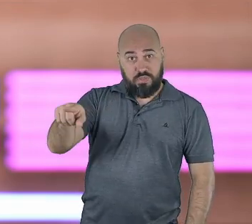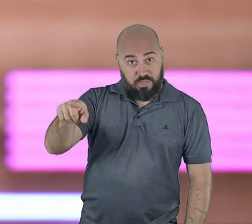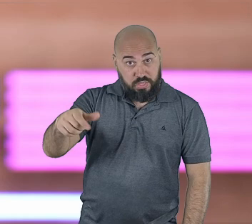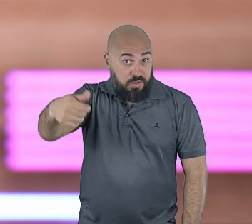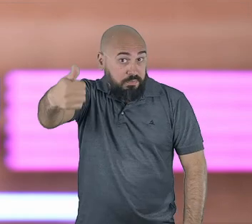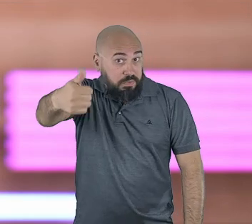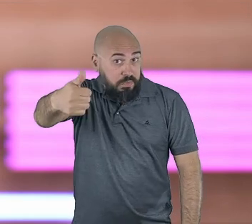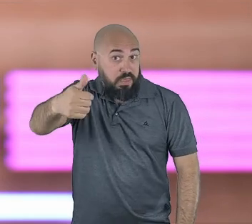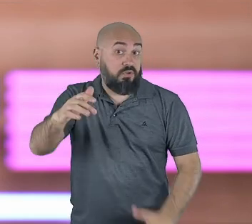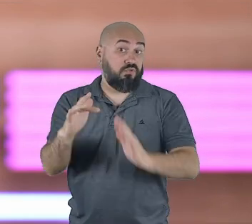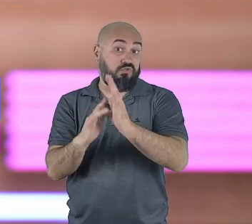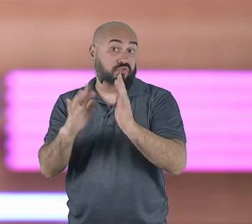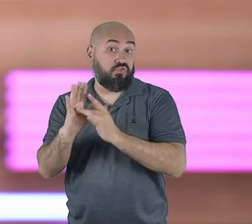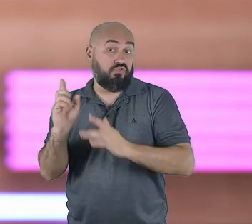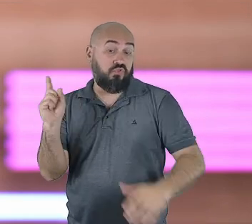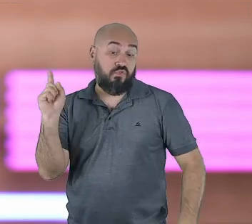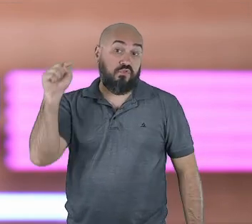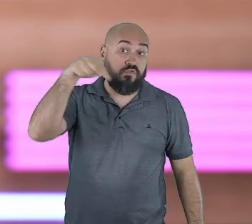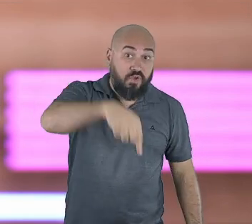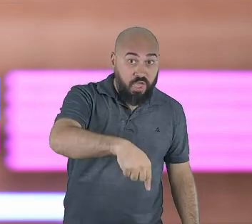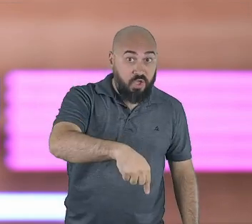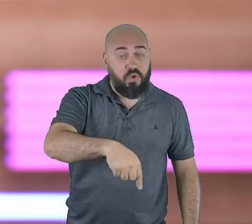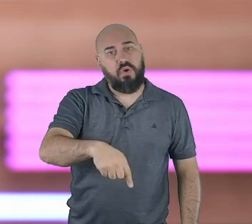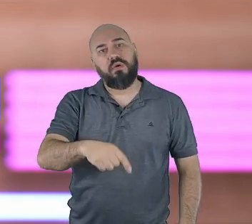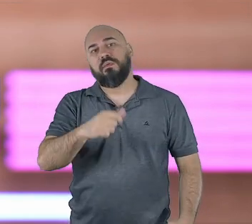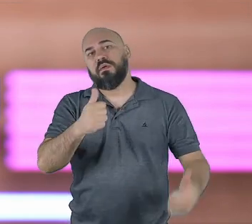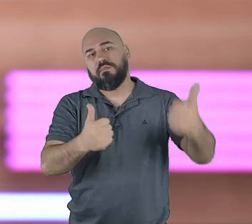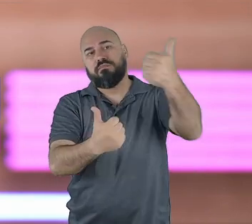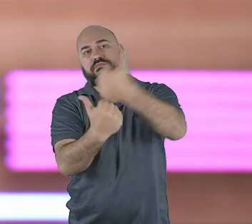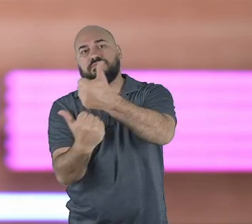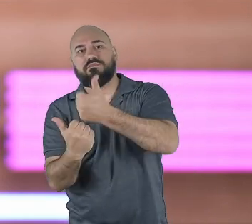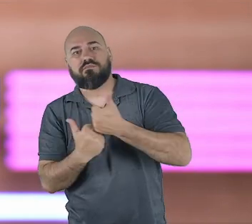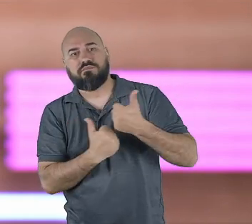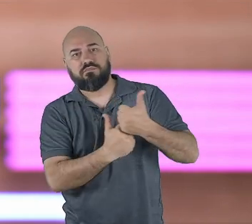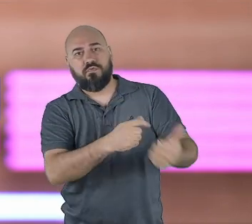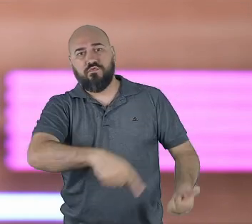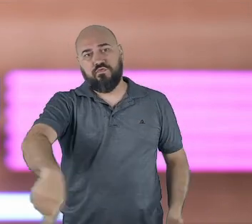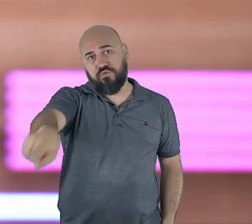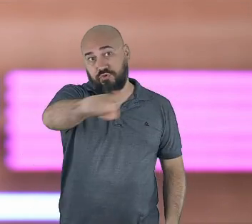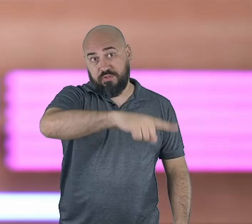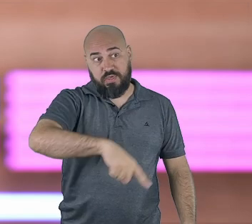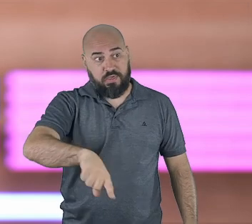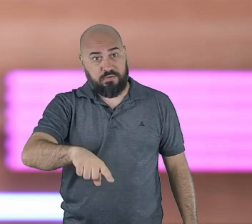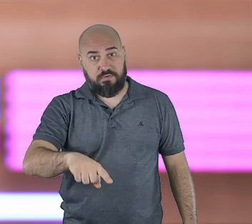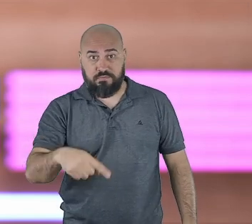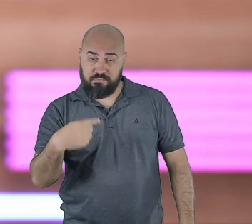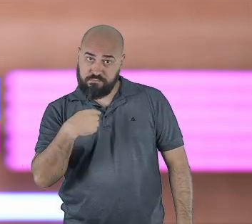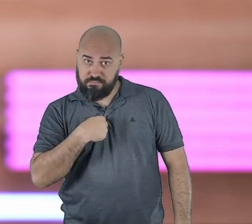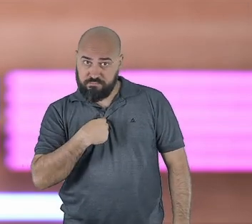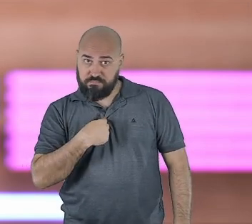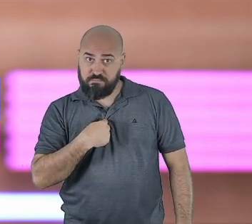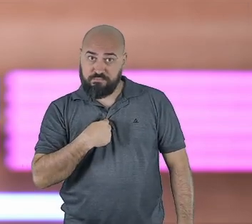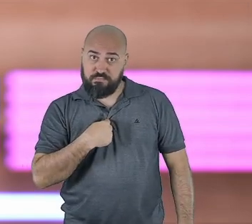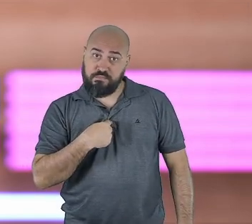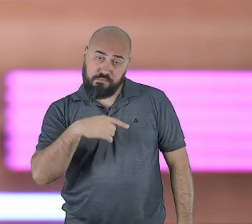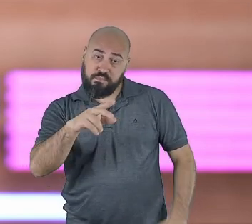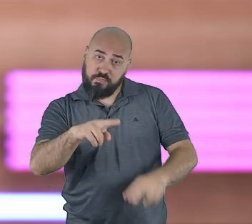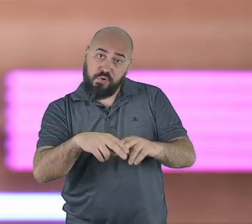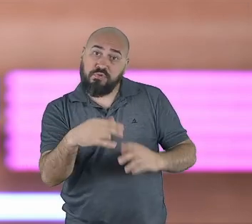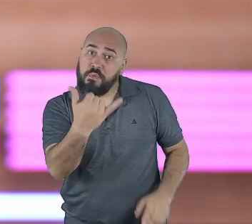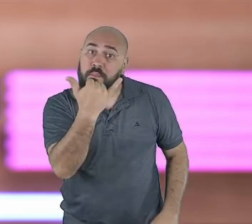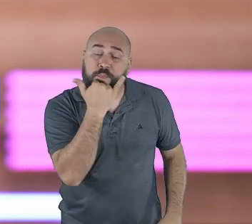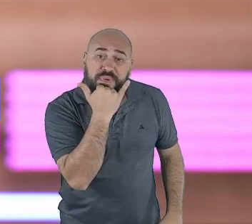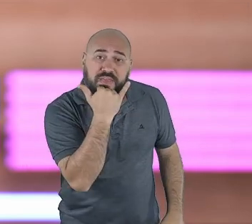como restauração, como perdão dos nossos pecados.